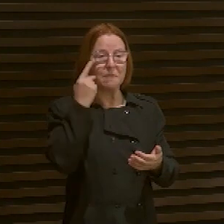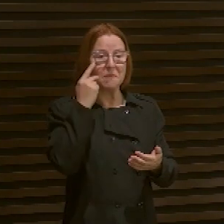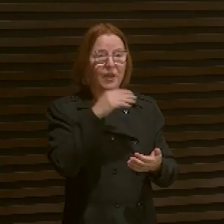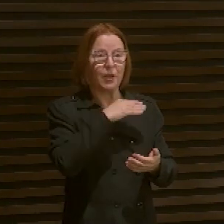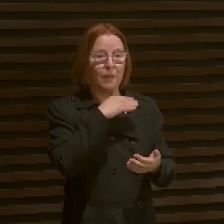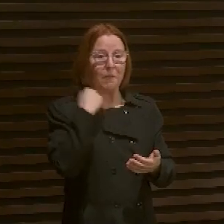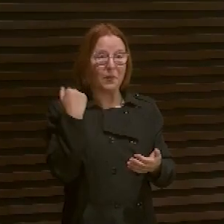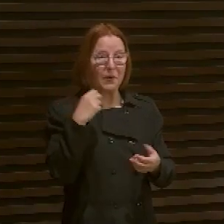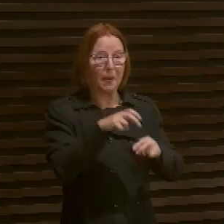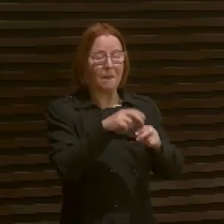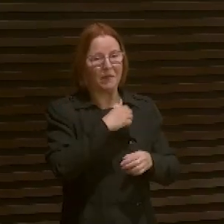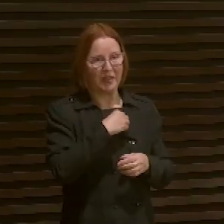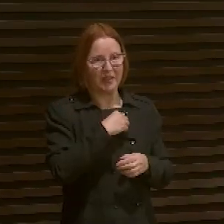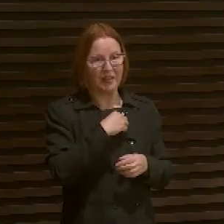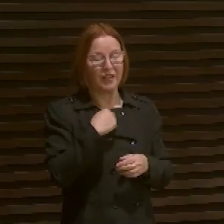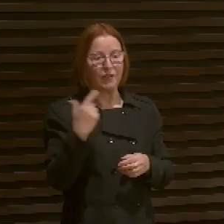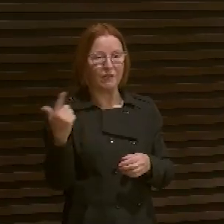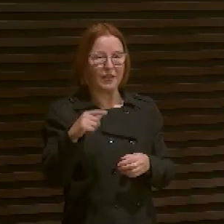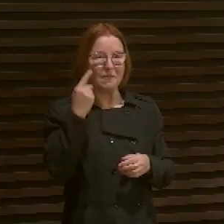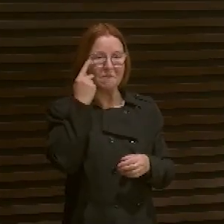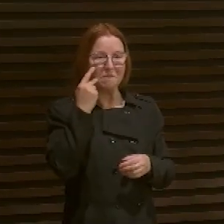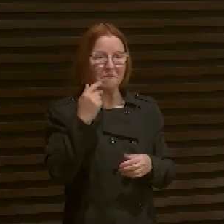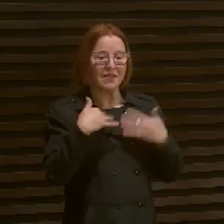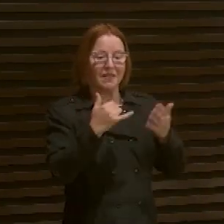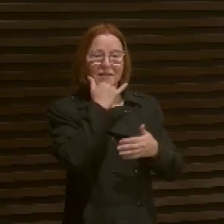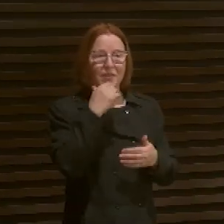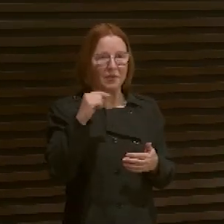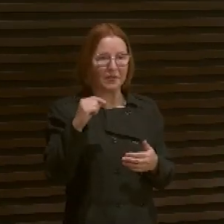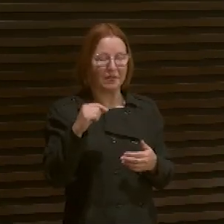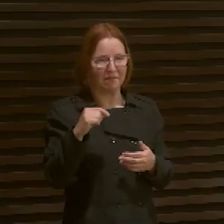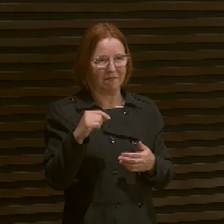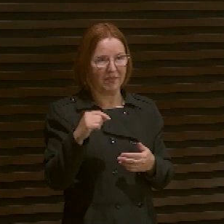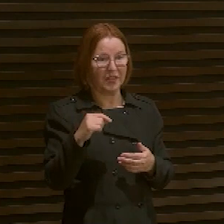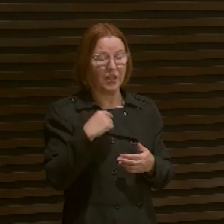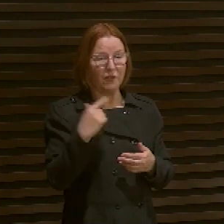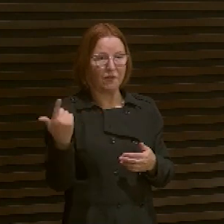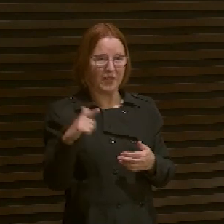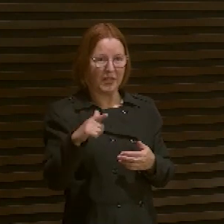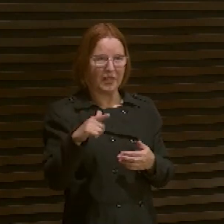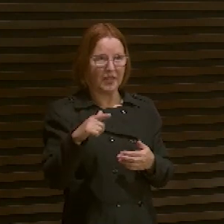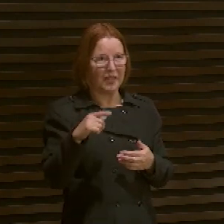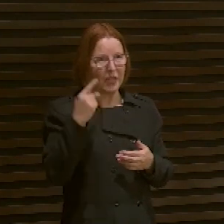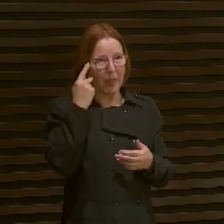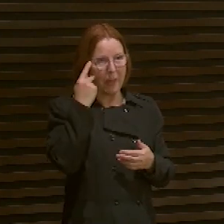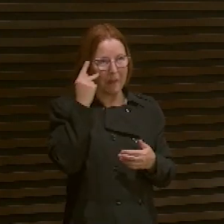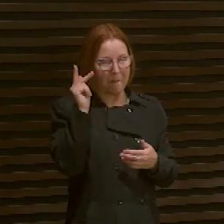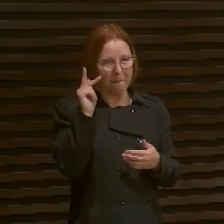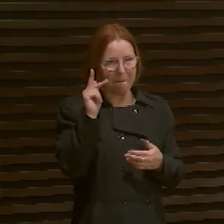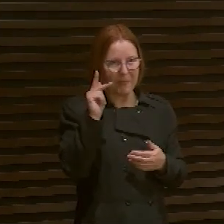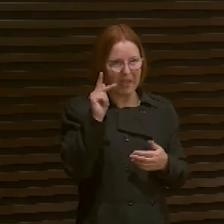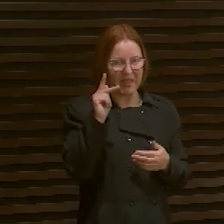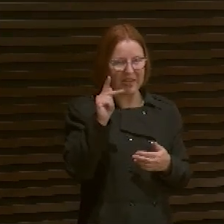pecados. Eu vim para perdoar pecado. Eu vim para resolver o problema do ser humano, e o problema do ser humano não é pão,